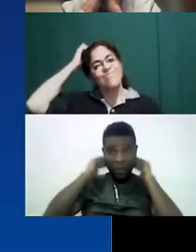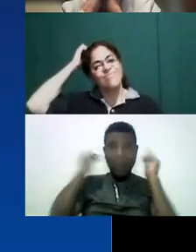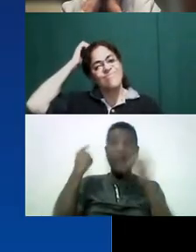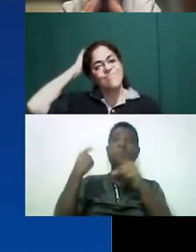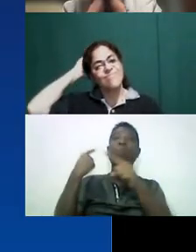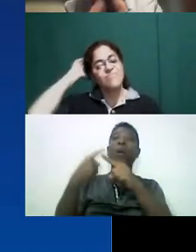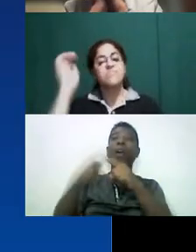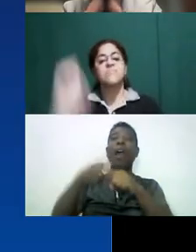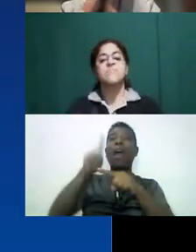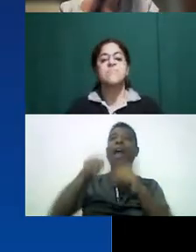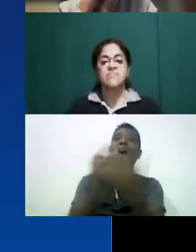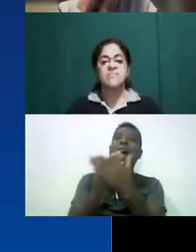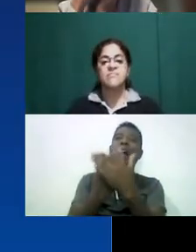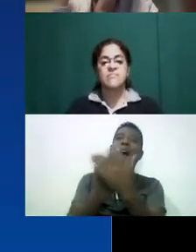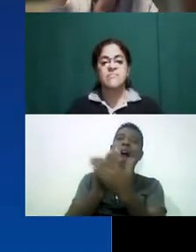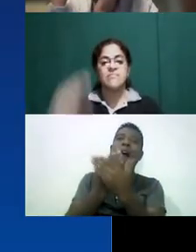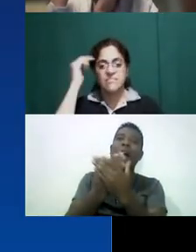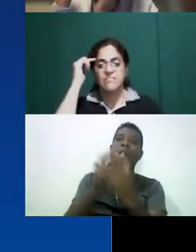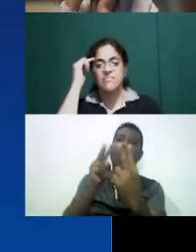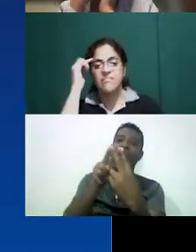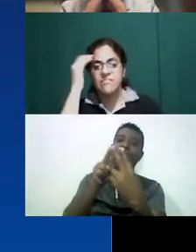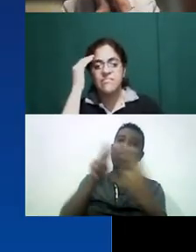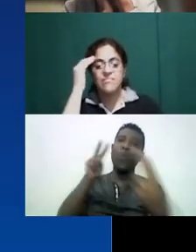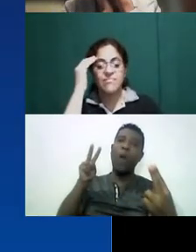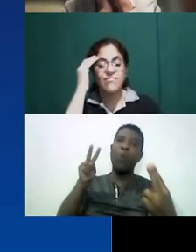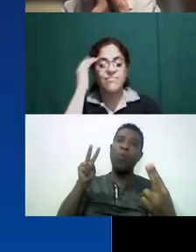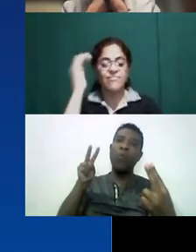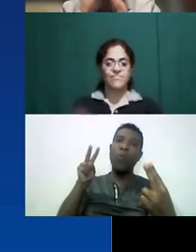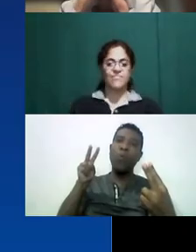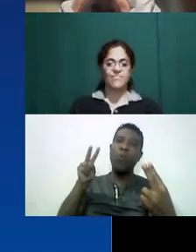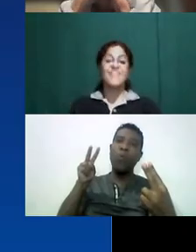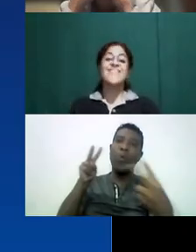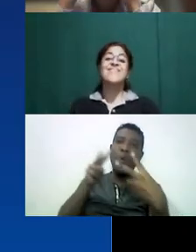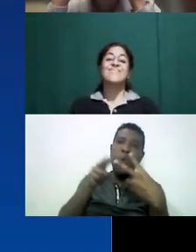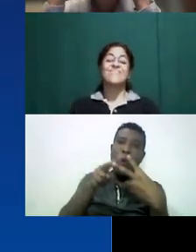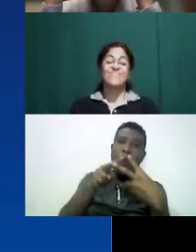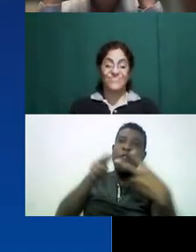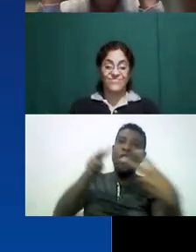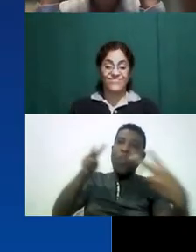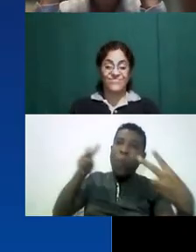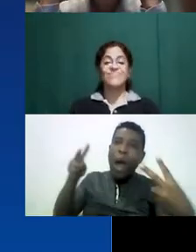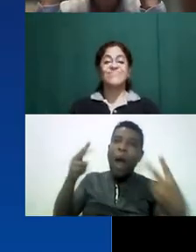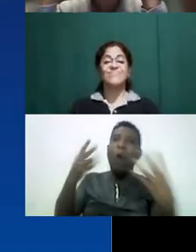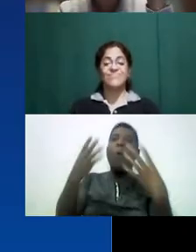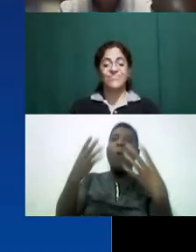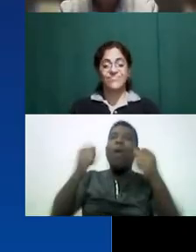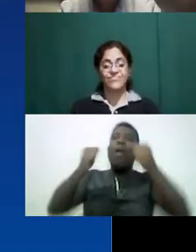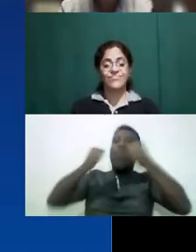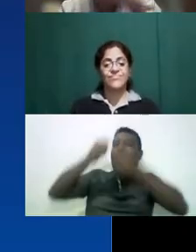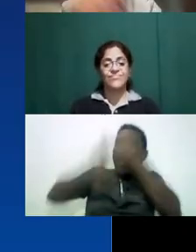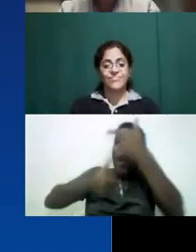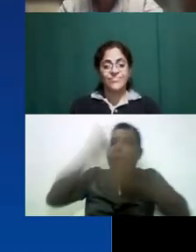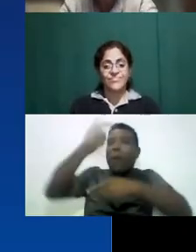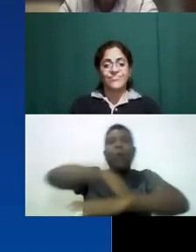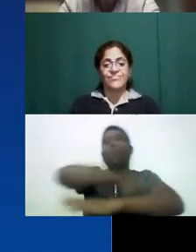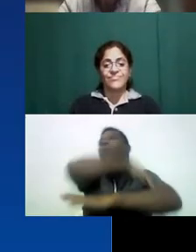do computador e às vezes com a cabeça rodada para um lado, rodada para o outro, ou com excesso de extensão da coluna cervical. Então isso é